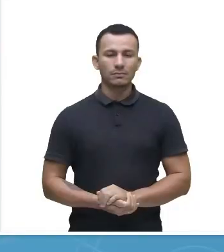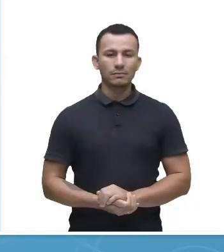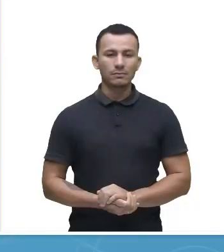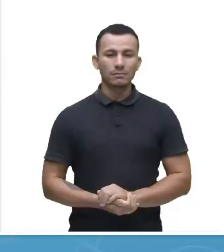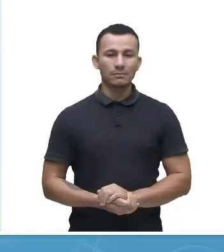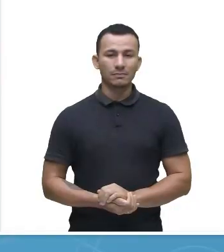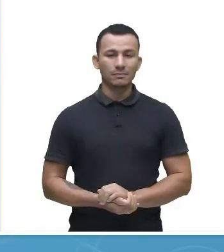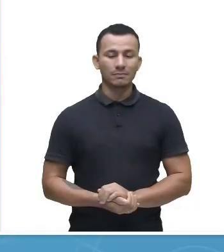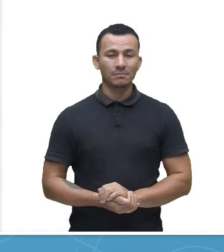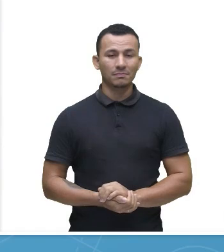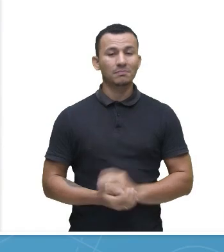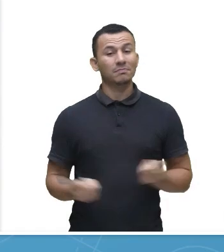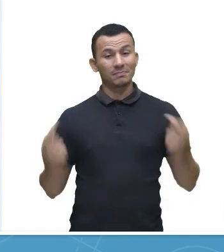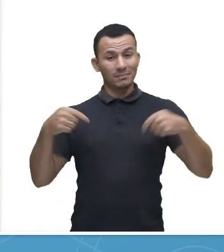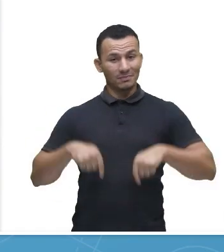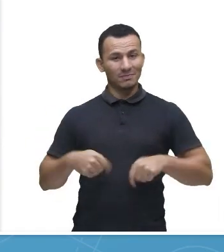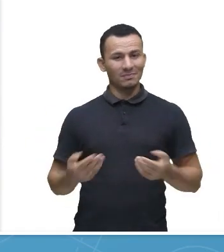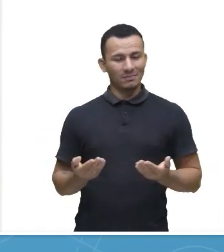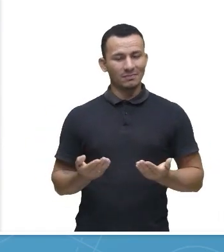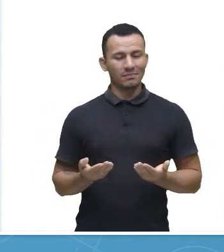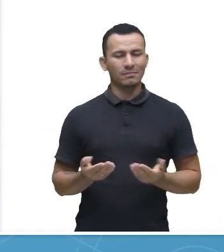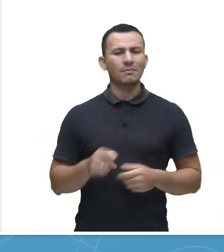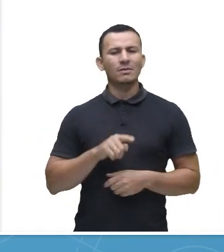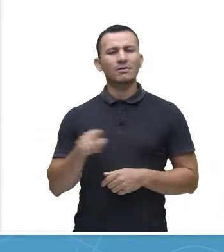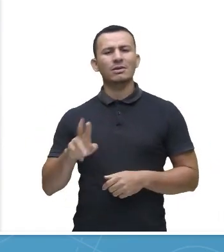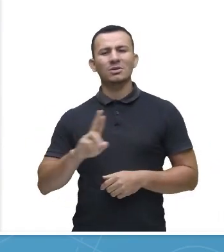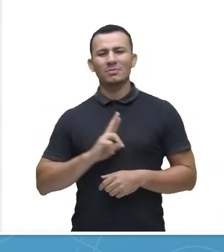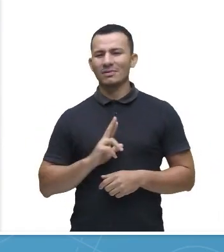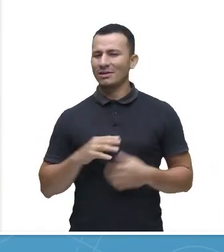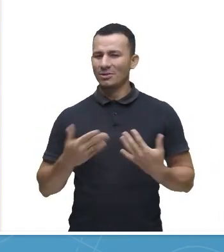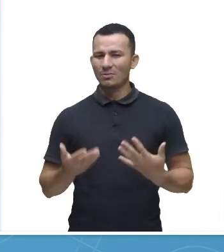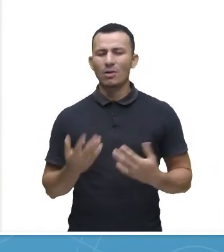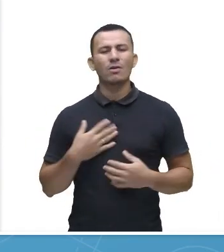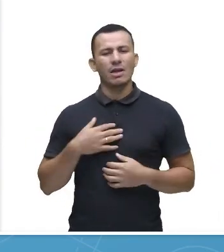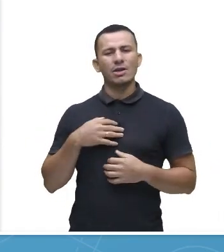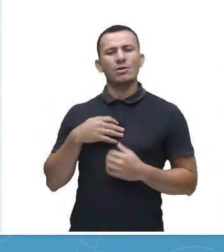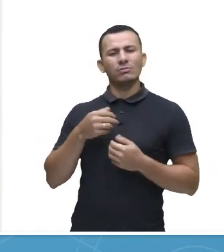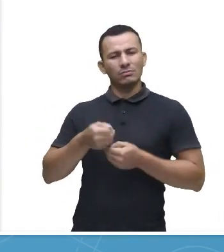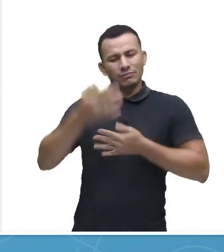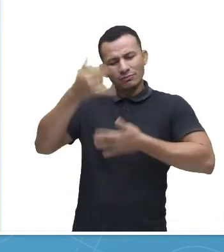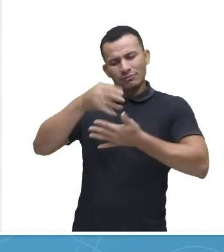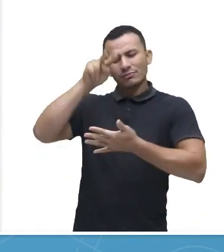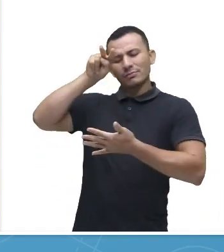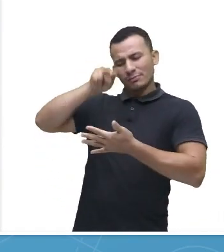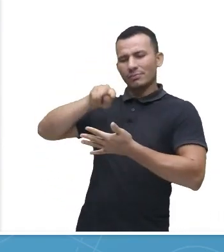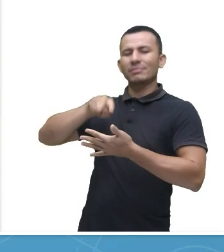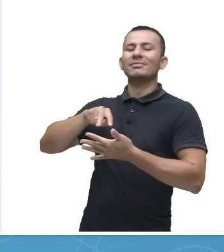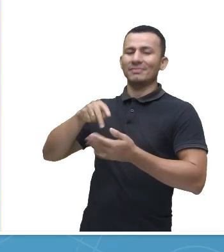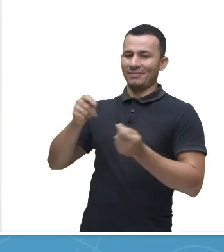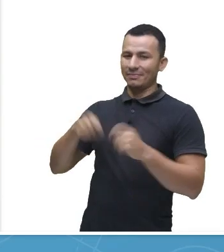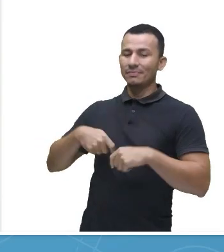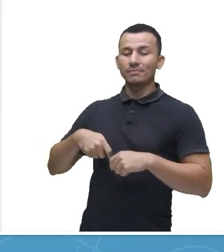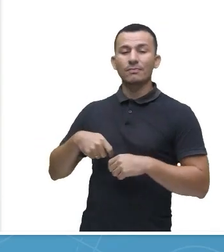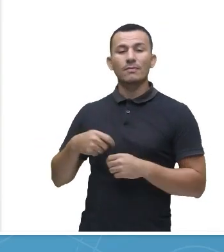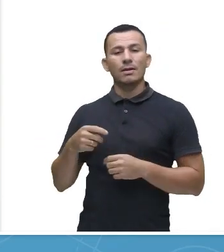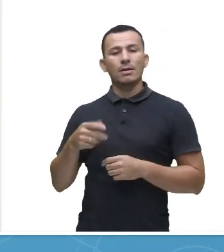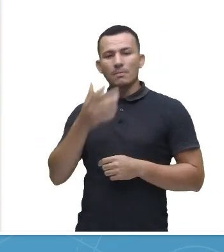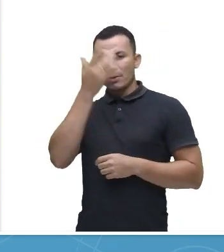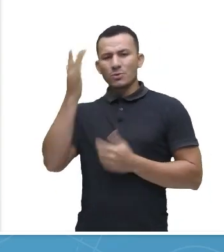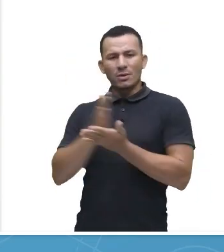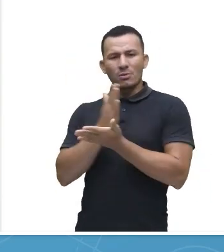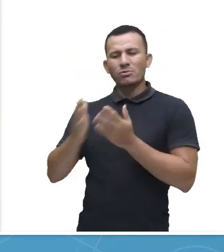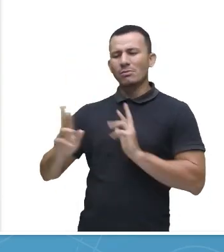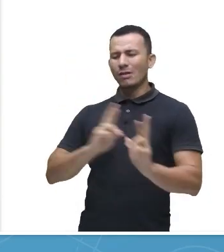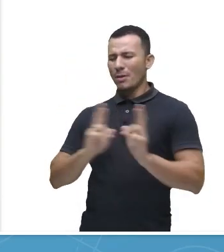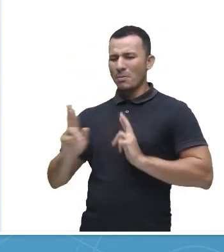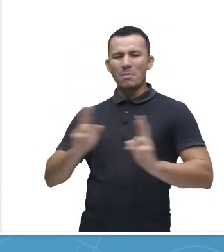Estamos de volta, pessoal, e vamos agora ver o que que vocês responderam. Estava ali acompanhando no chat público, algumas pessoas já foram logo